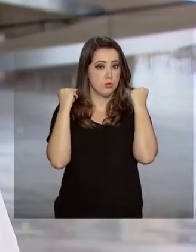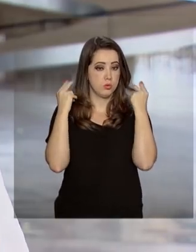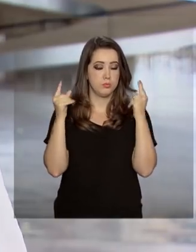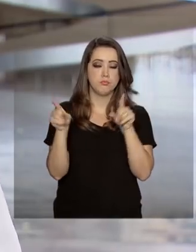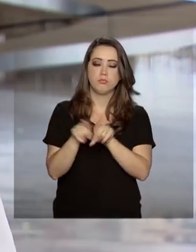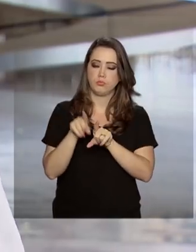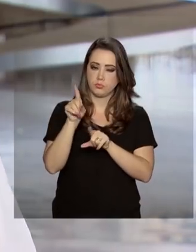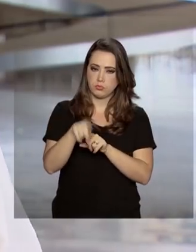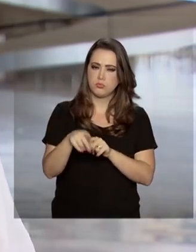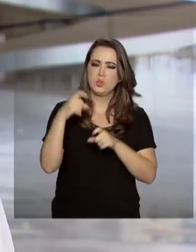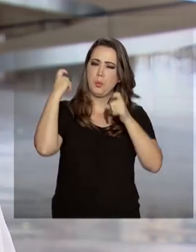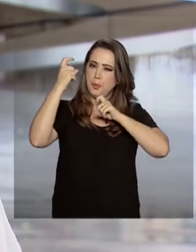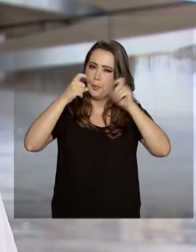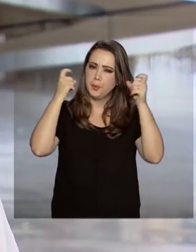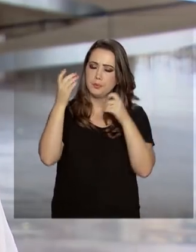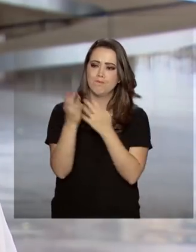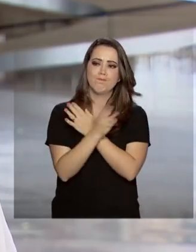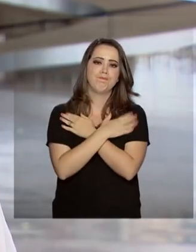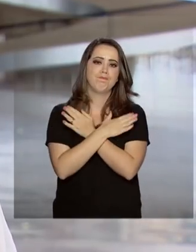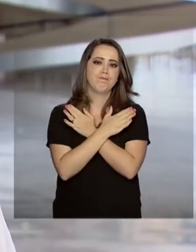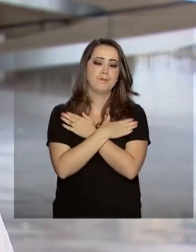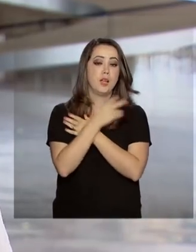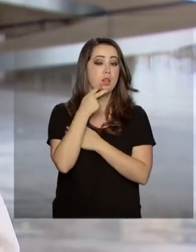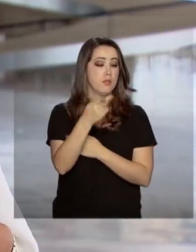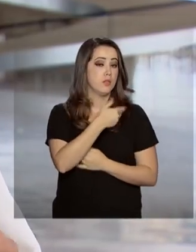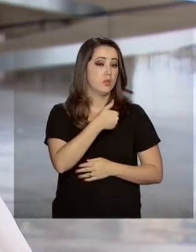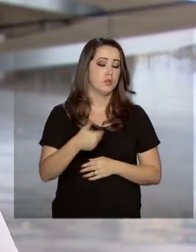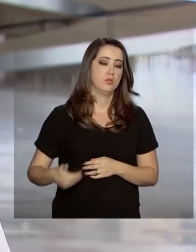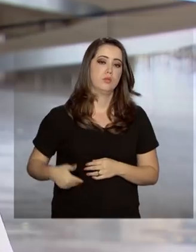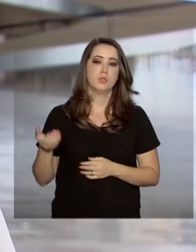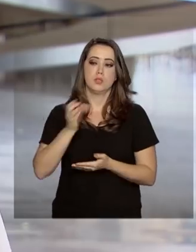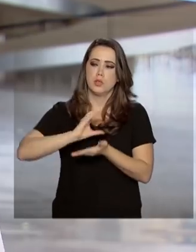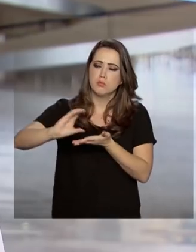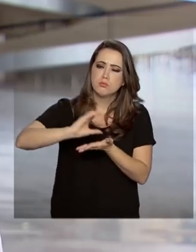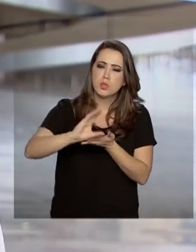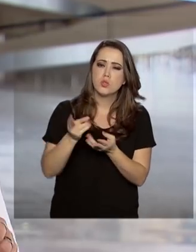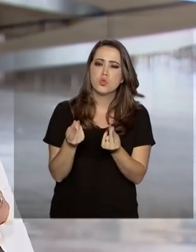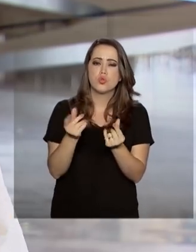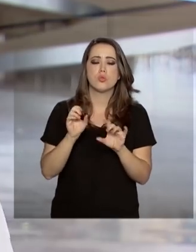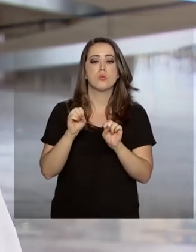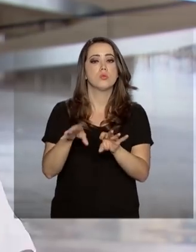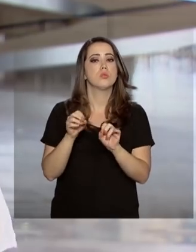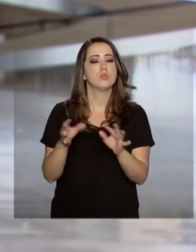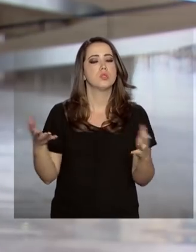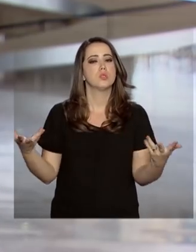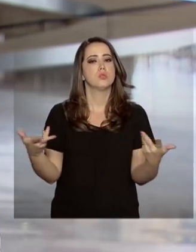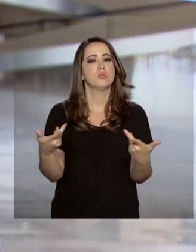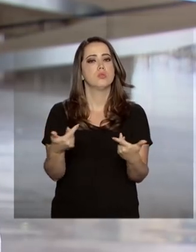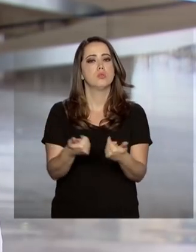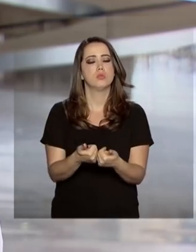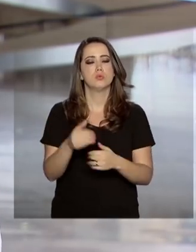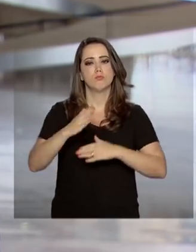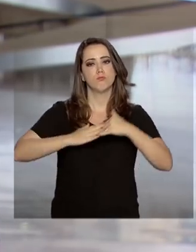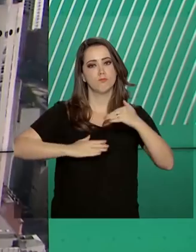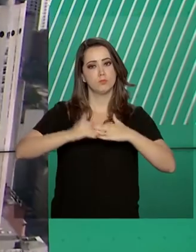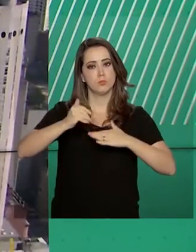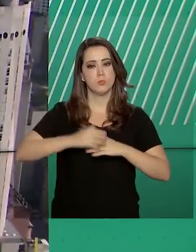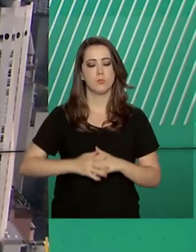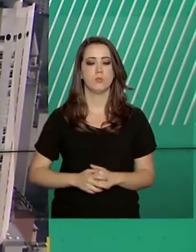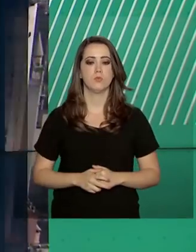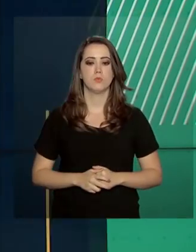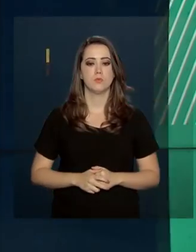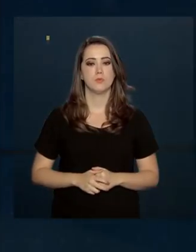se mostrou preocupado com o desemprego e disse que o governo quer investir em educação e na qualificação de mão de obra.